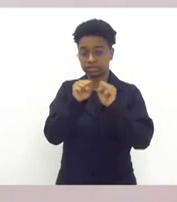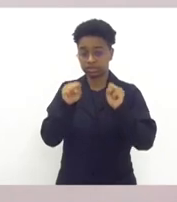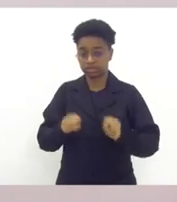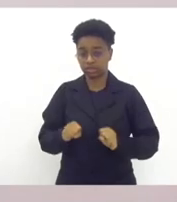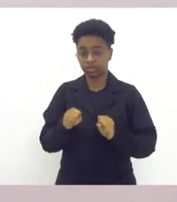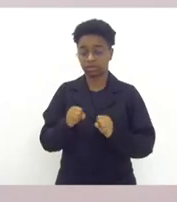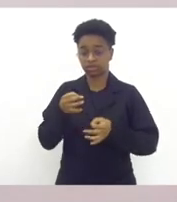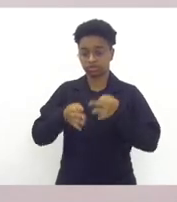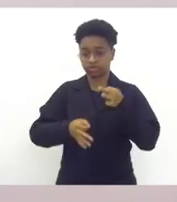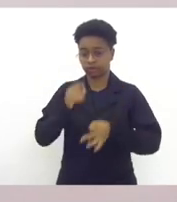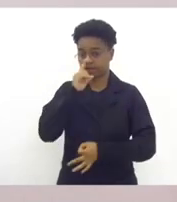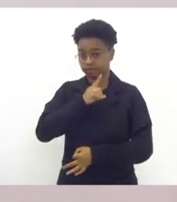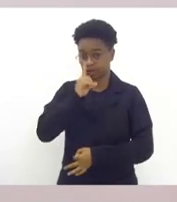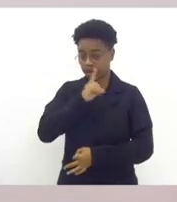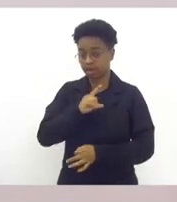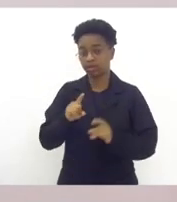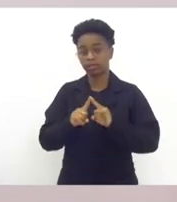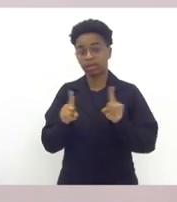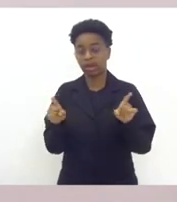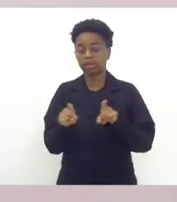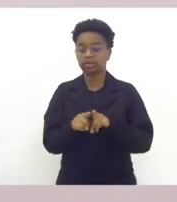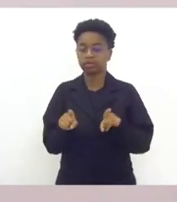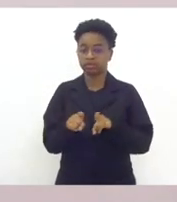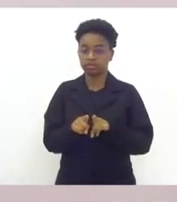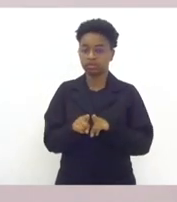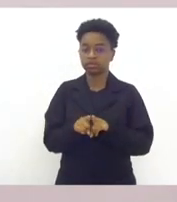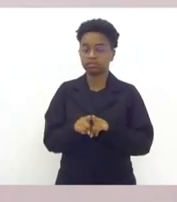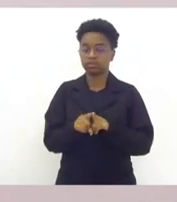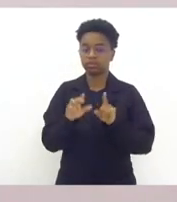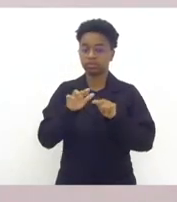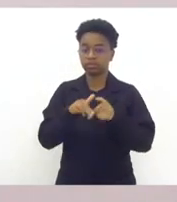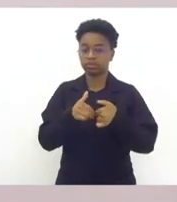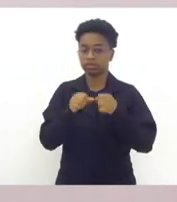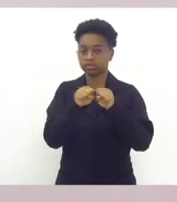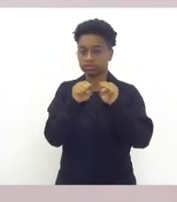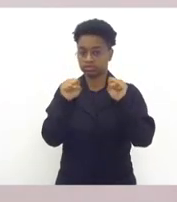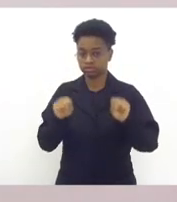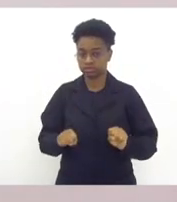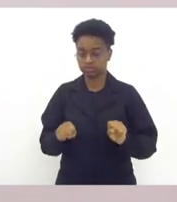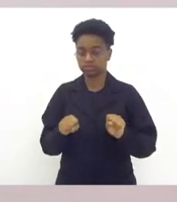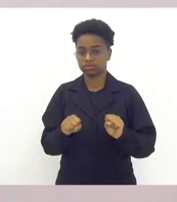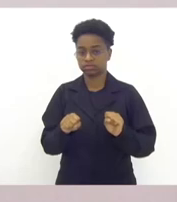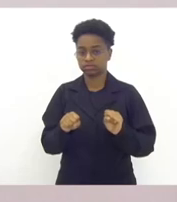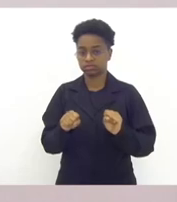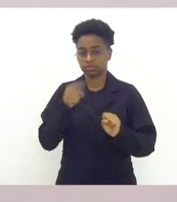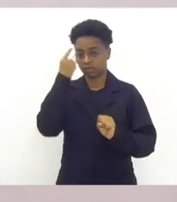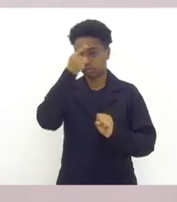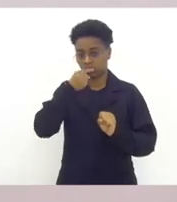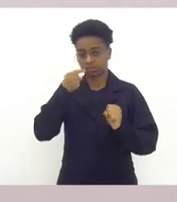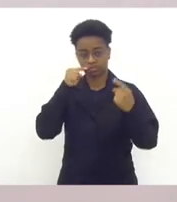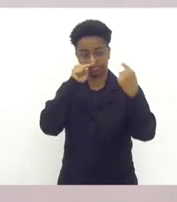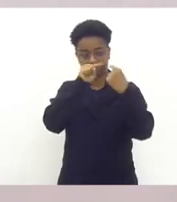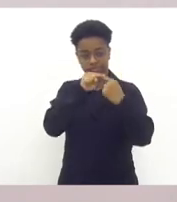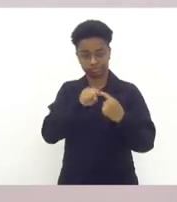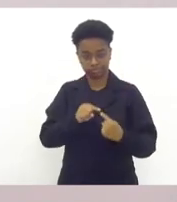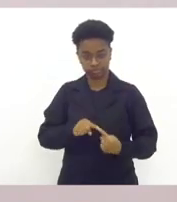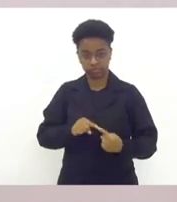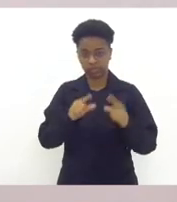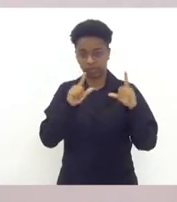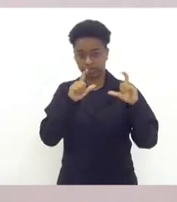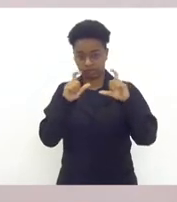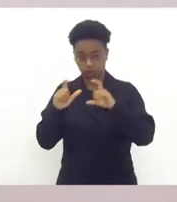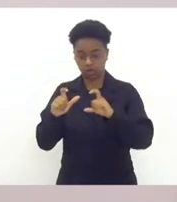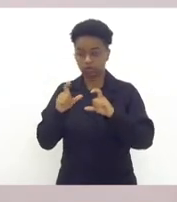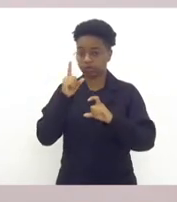justiça falho, mas diante também de um sistema de reconhecimento fotográfico